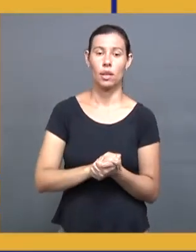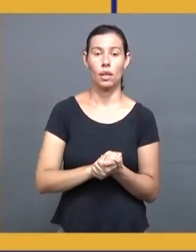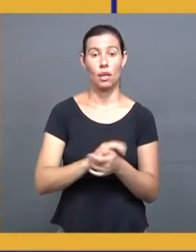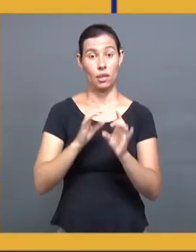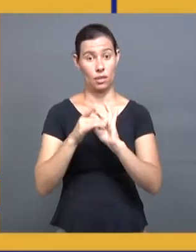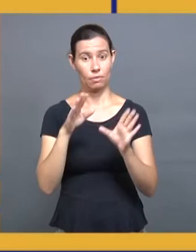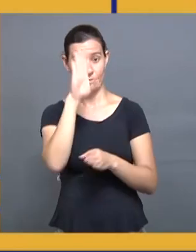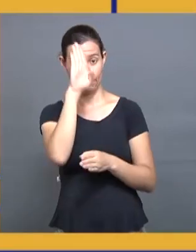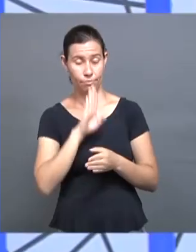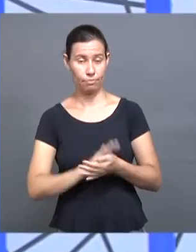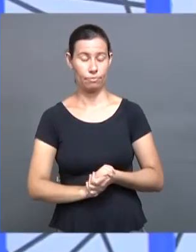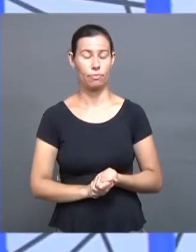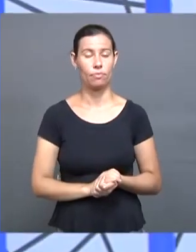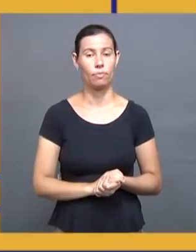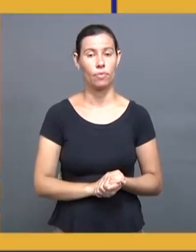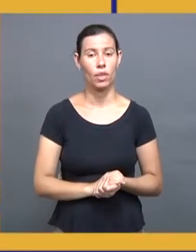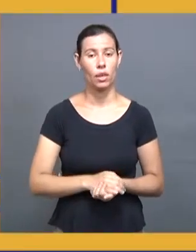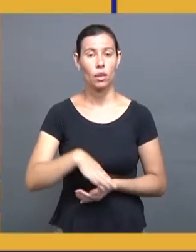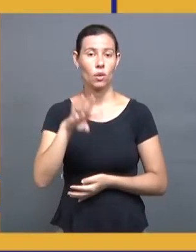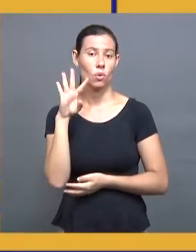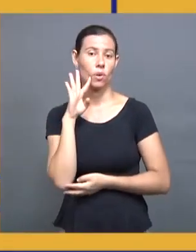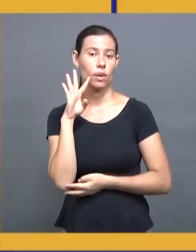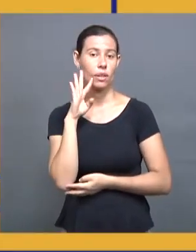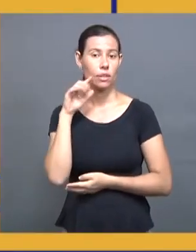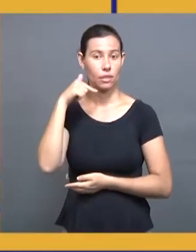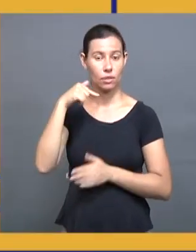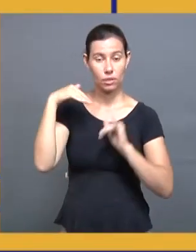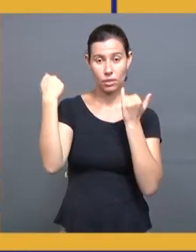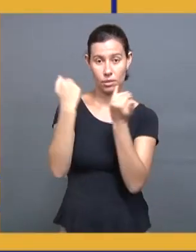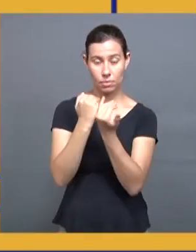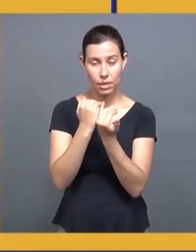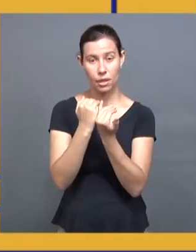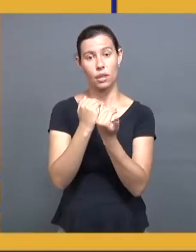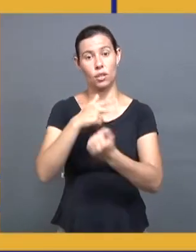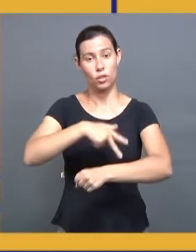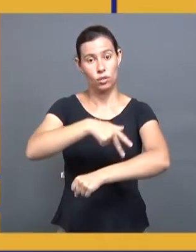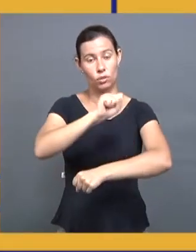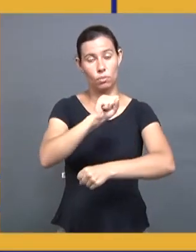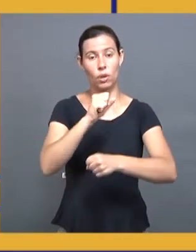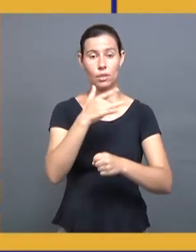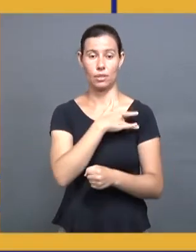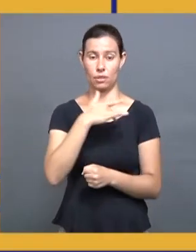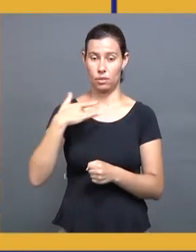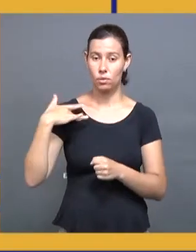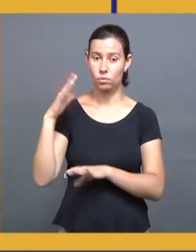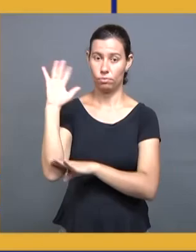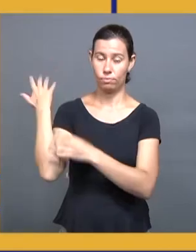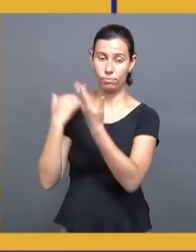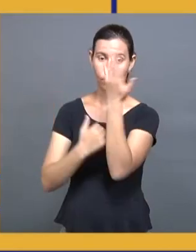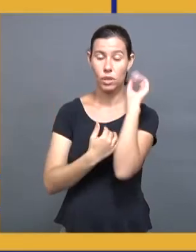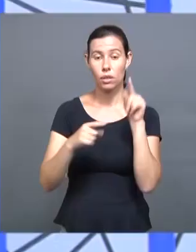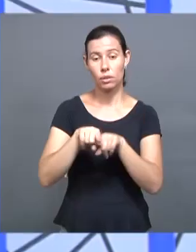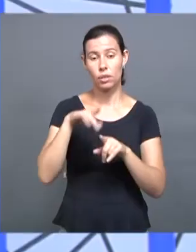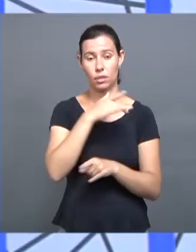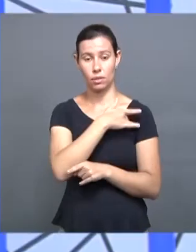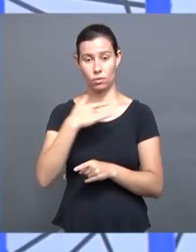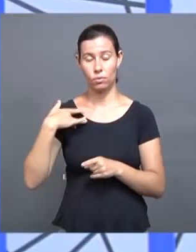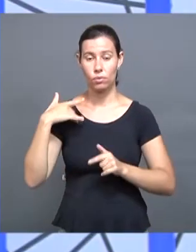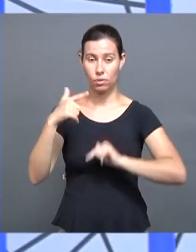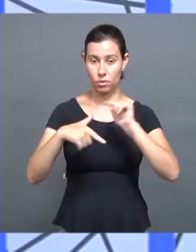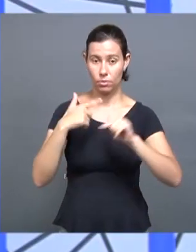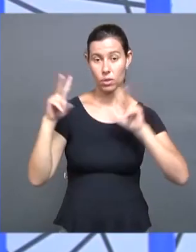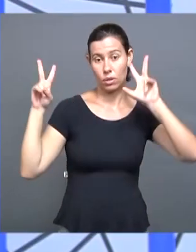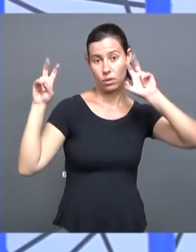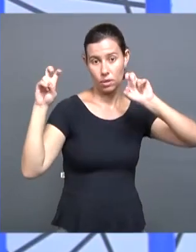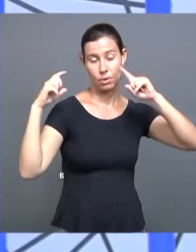de graça. Na quarta, tem o 7º seminário do Programa de Pós-Graduação em Saúde Ambiental e Saúde do Trabalhador. O tema é